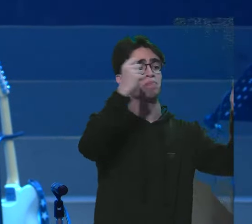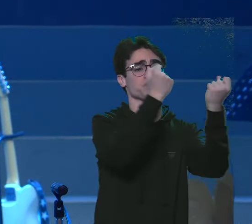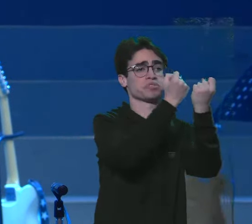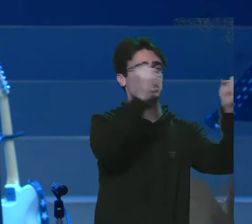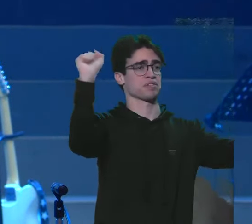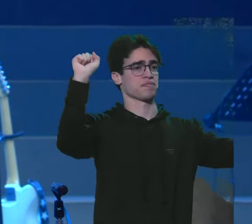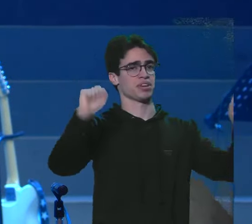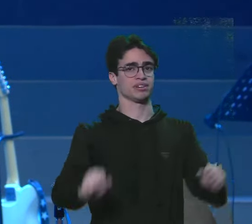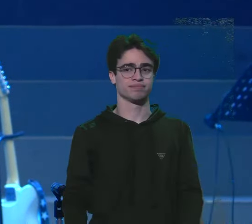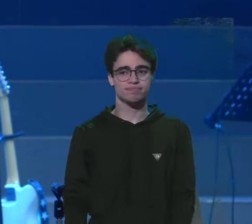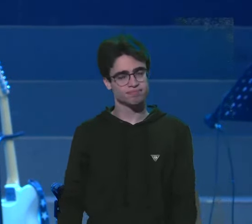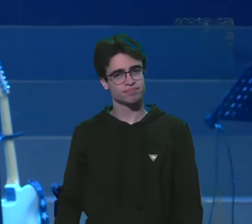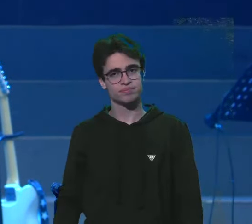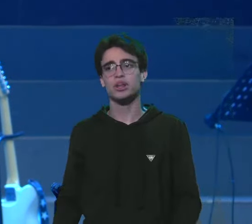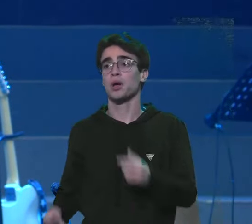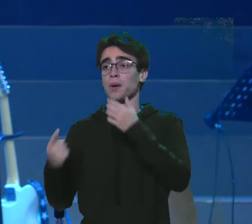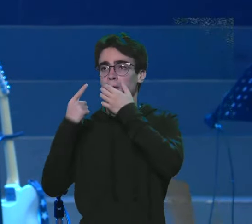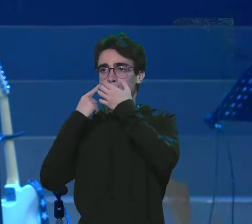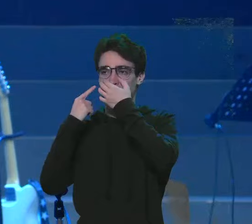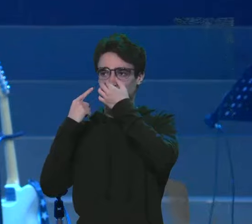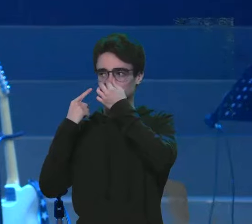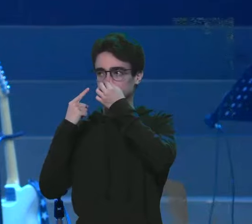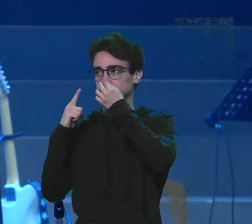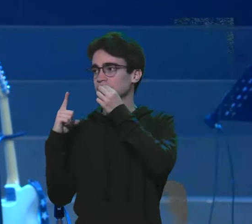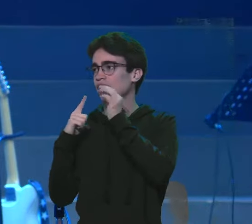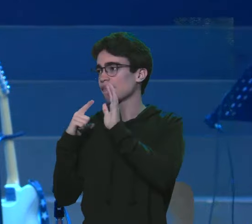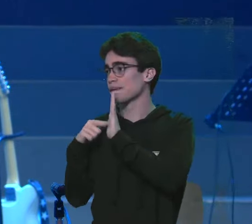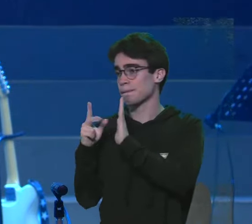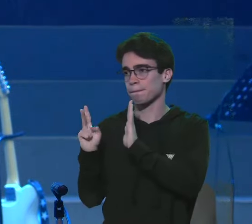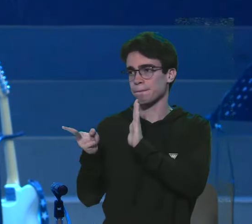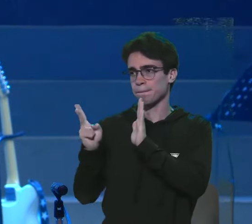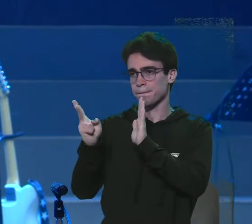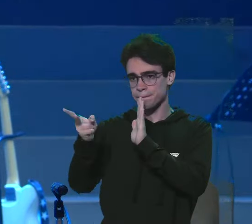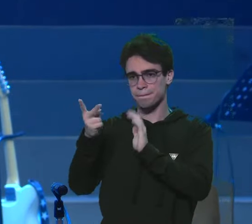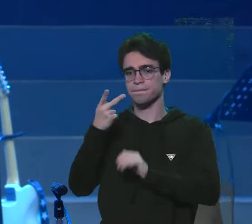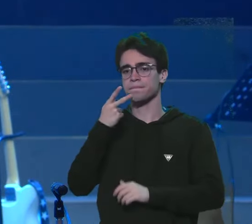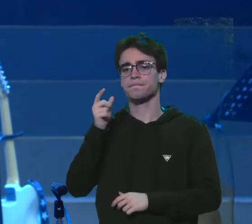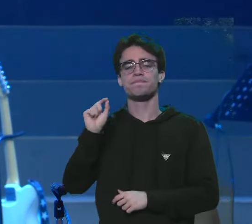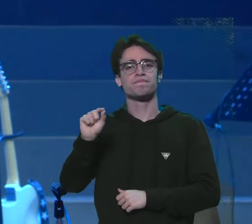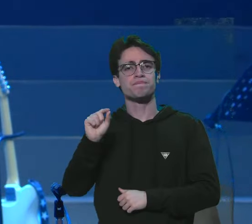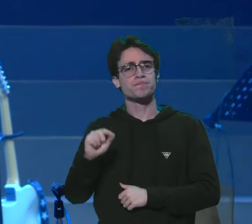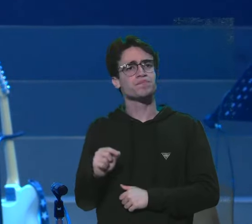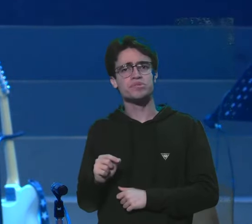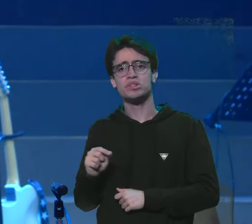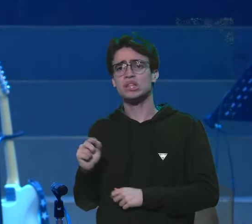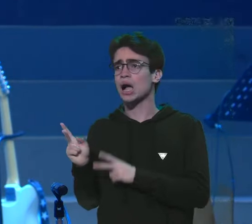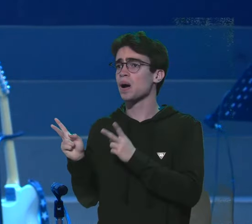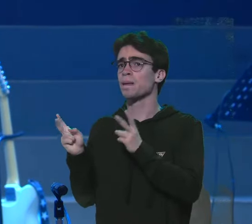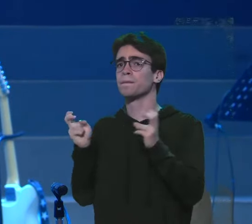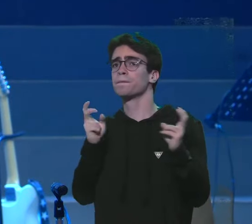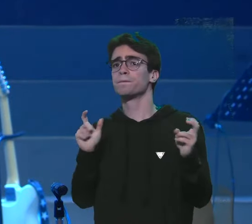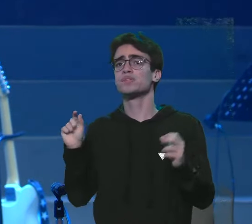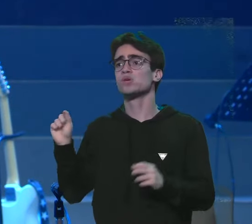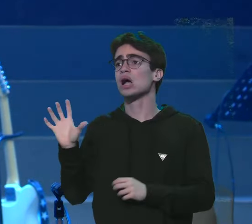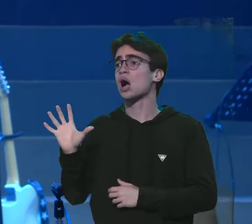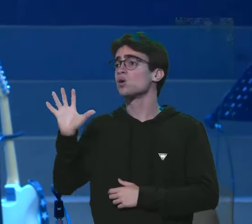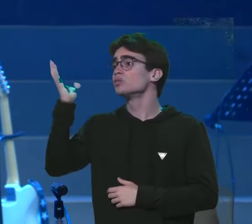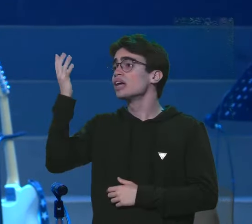Nós vamos continuar o texto vendo o que acontece depois que aquela